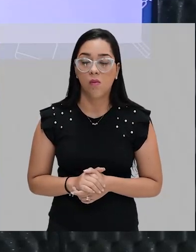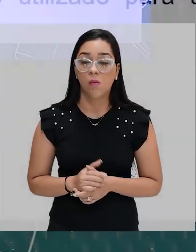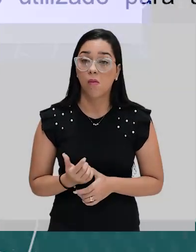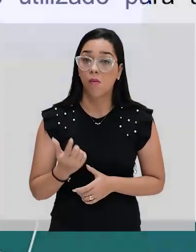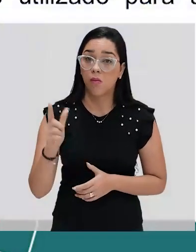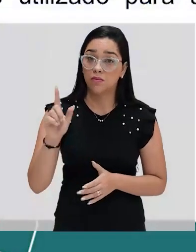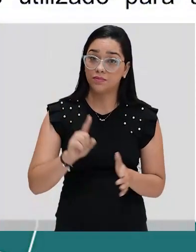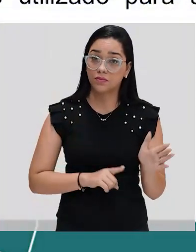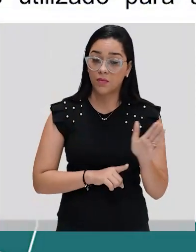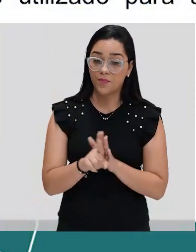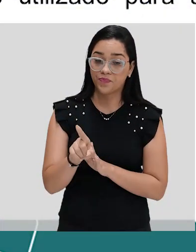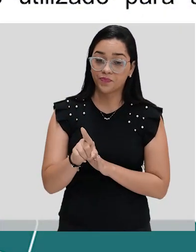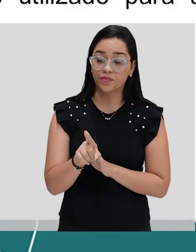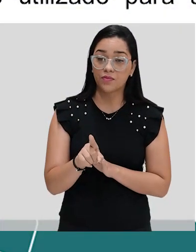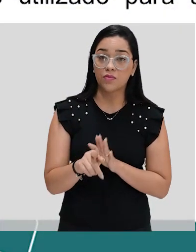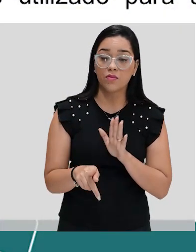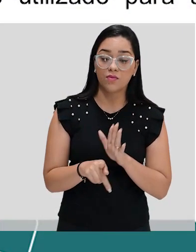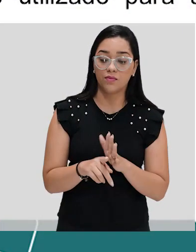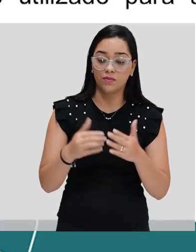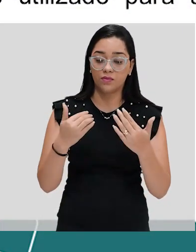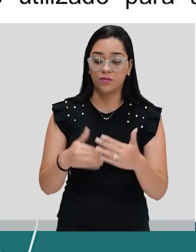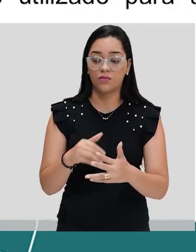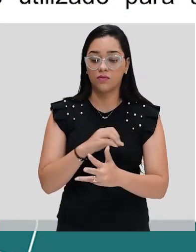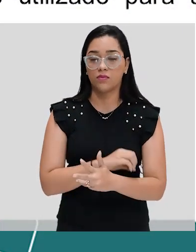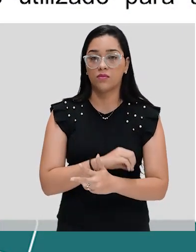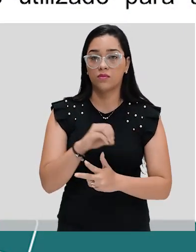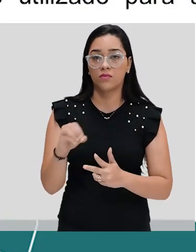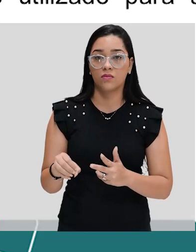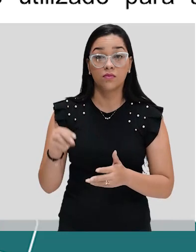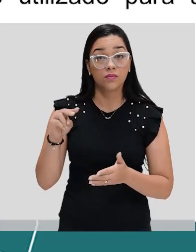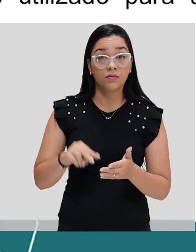Próxima questão. Questão retirada da prova do Enem.